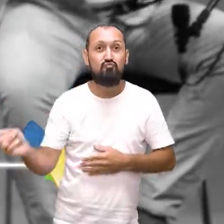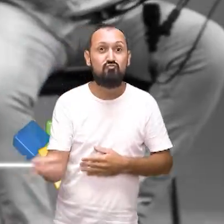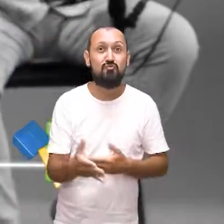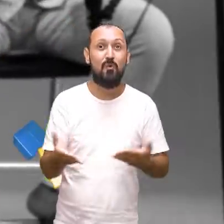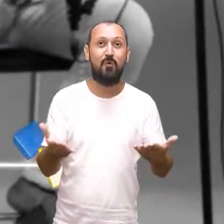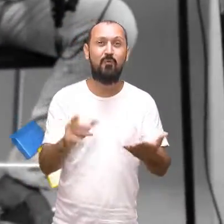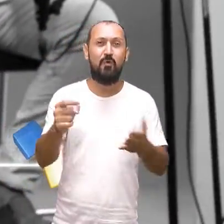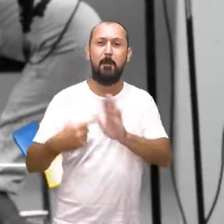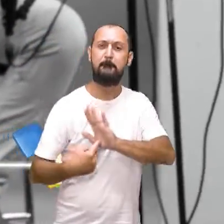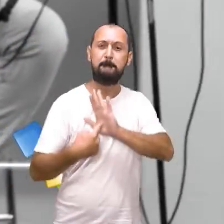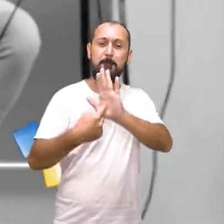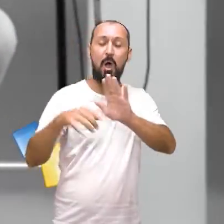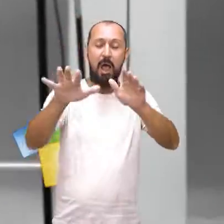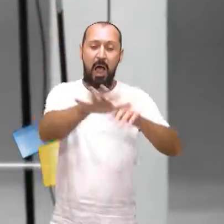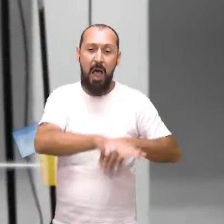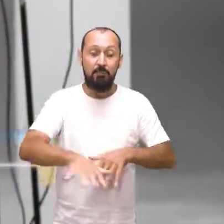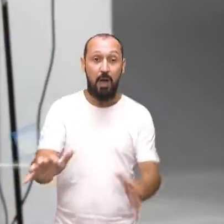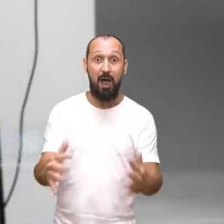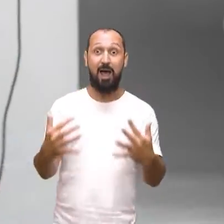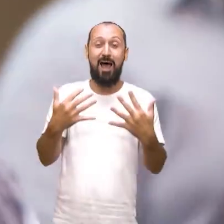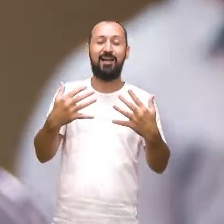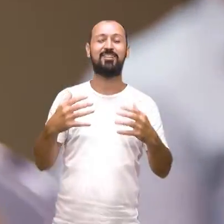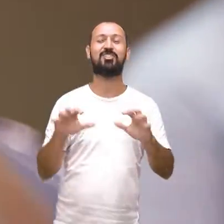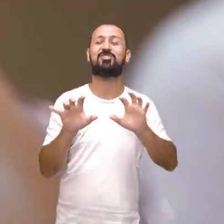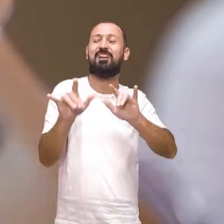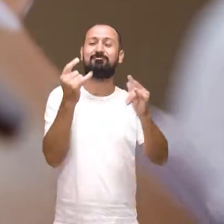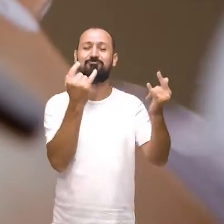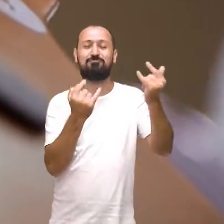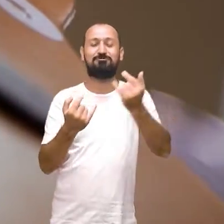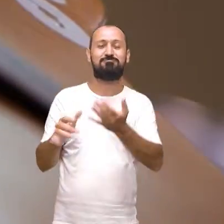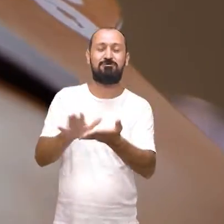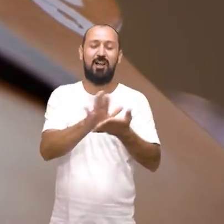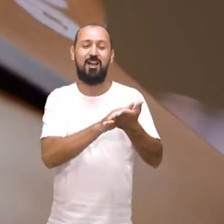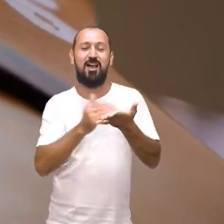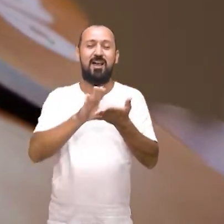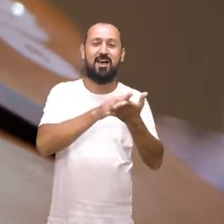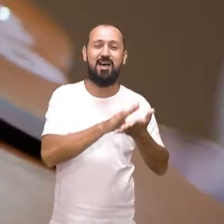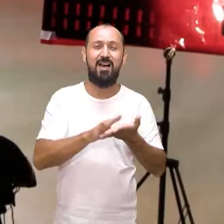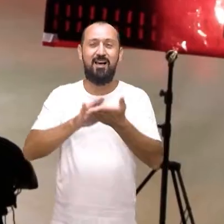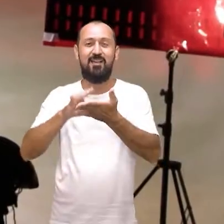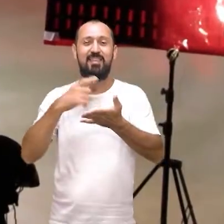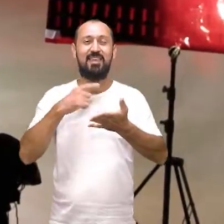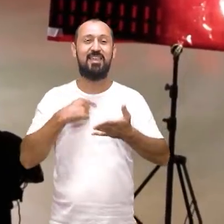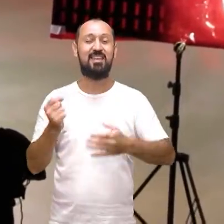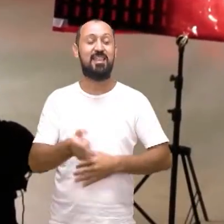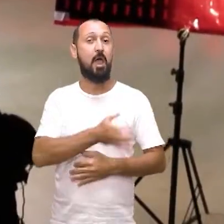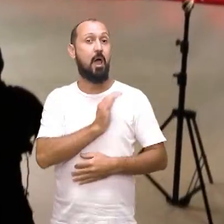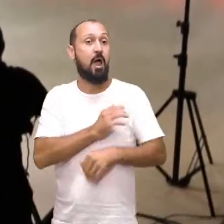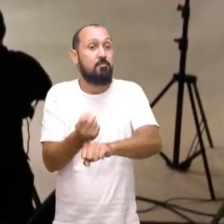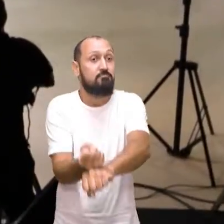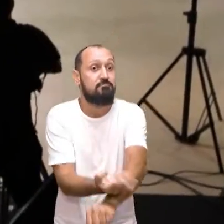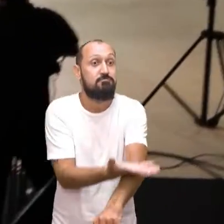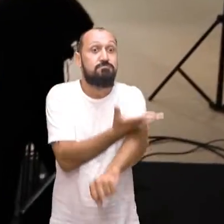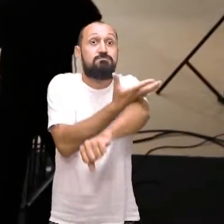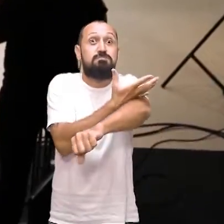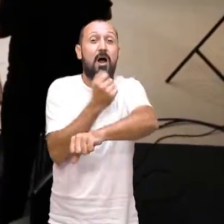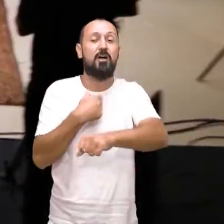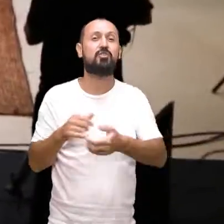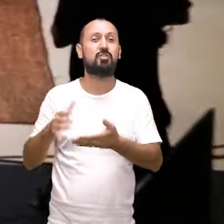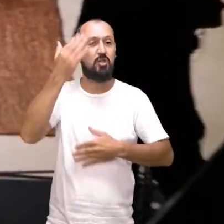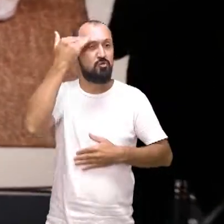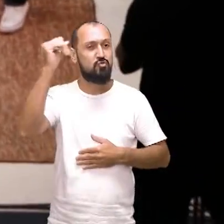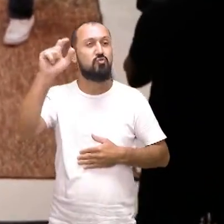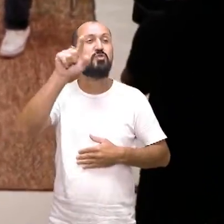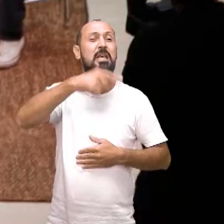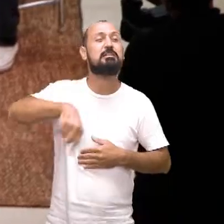samba sul-mato-grossense. Ele leva ao público muito carisma e alegria num repertório de total emoção, recheado